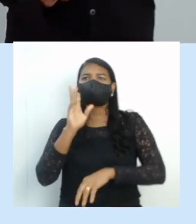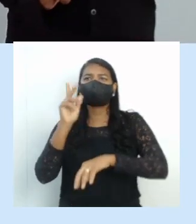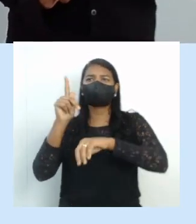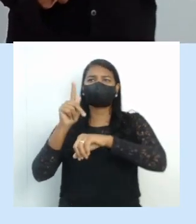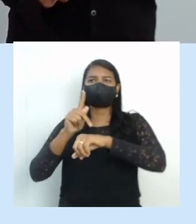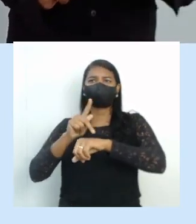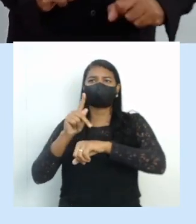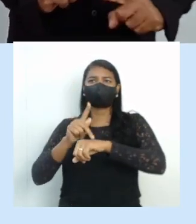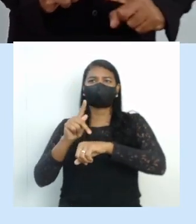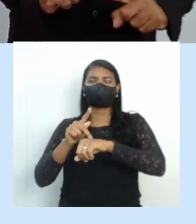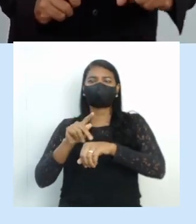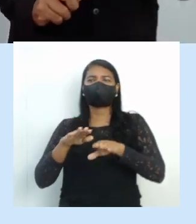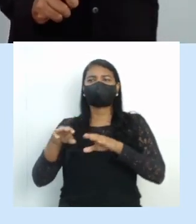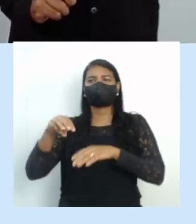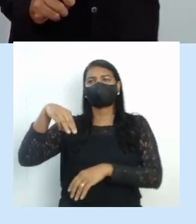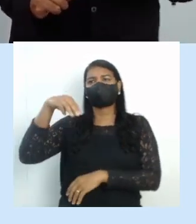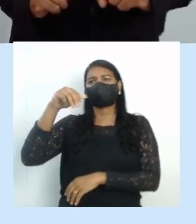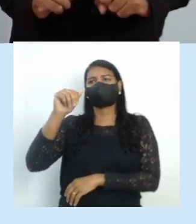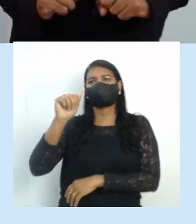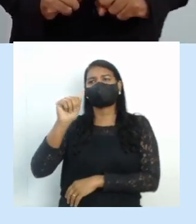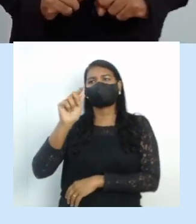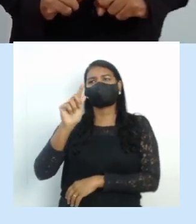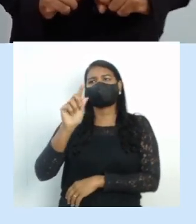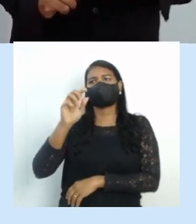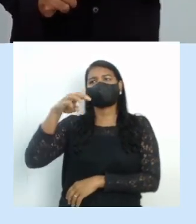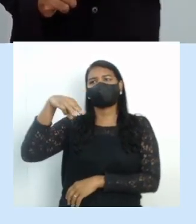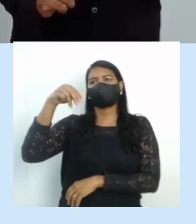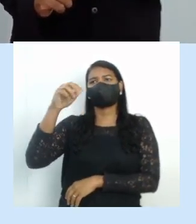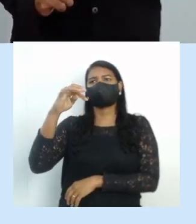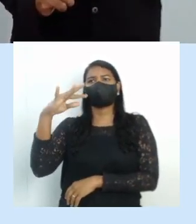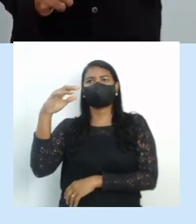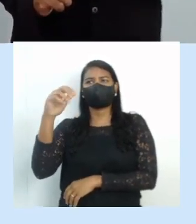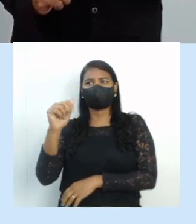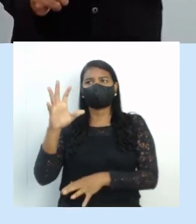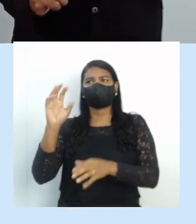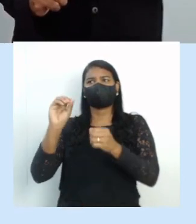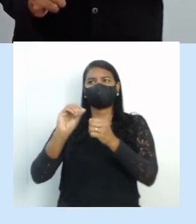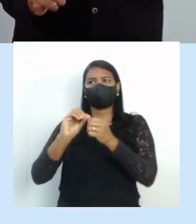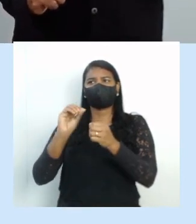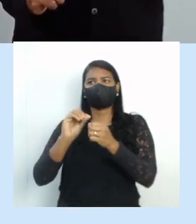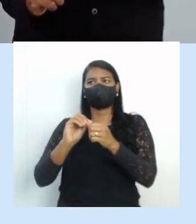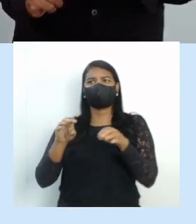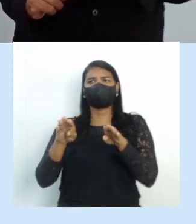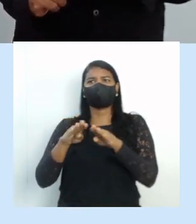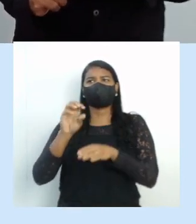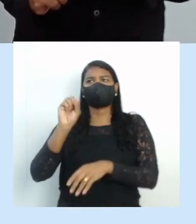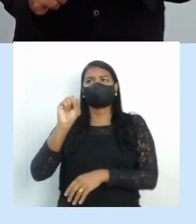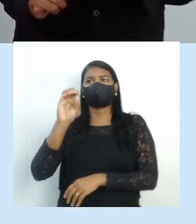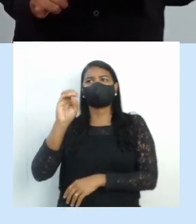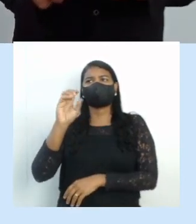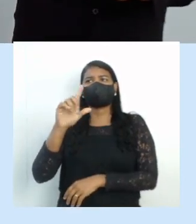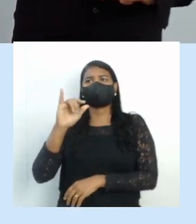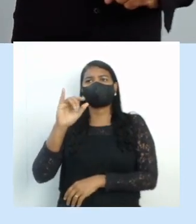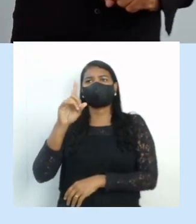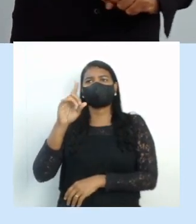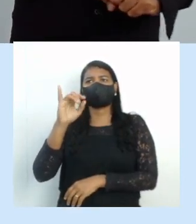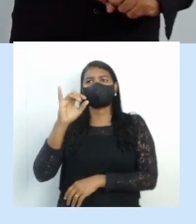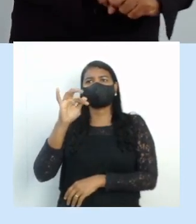rochas magmáticas, são formadas pela solidificação, ou seja,